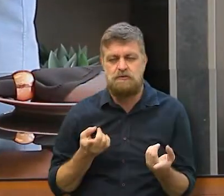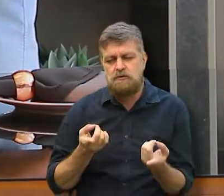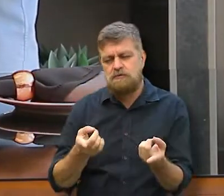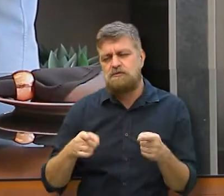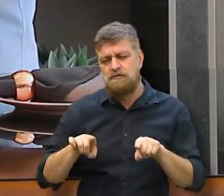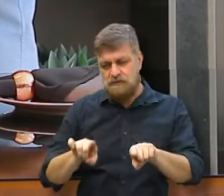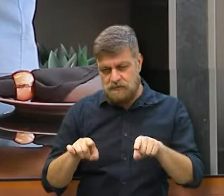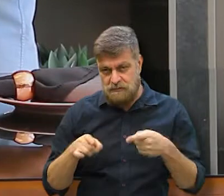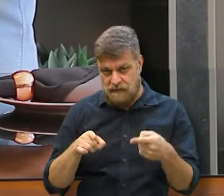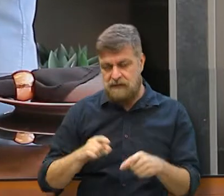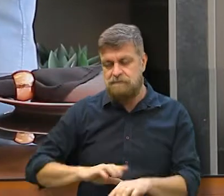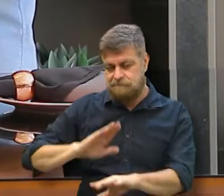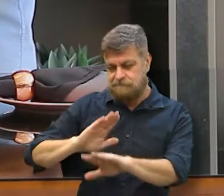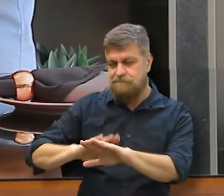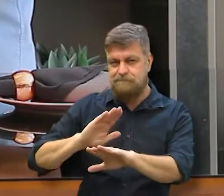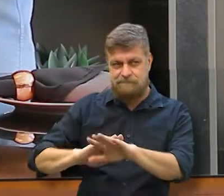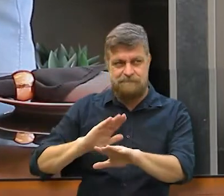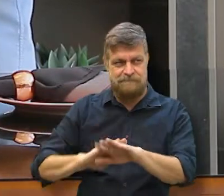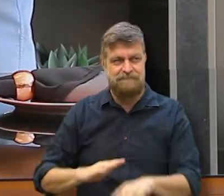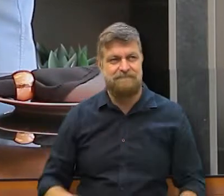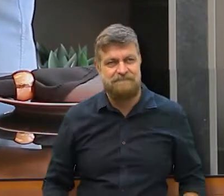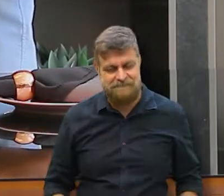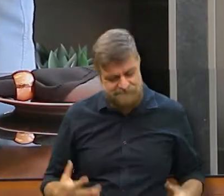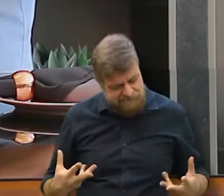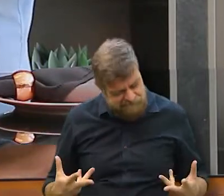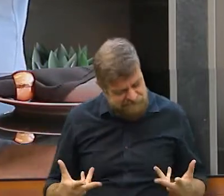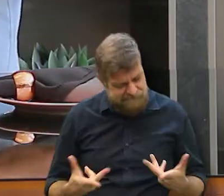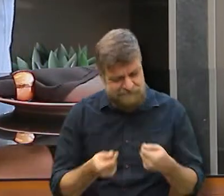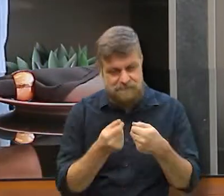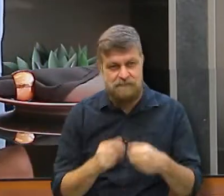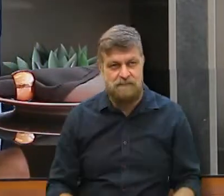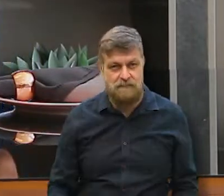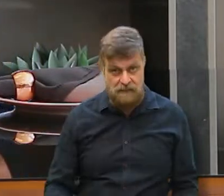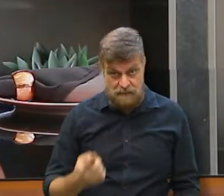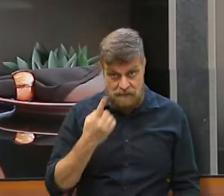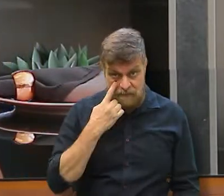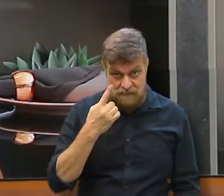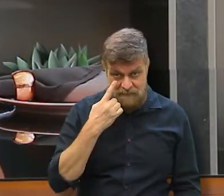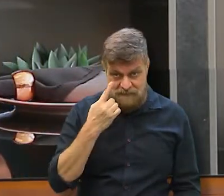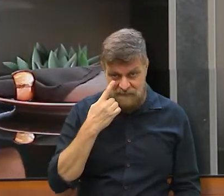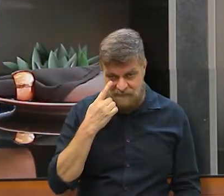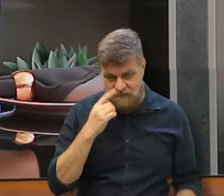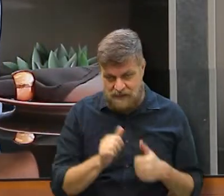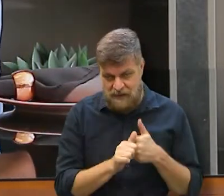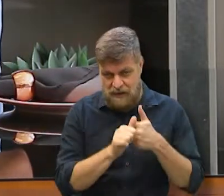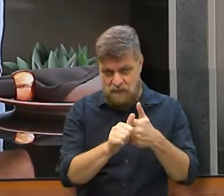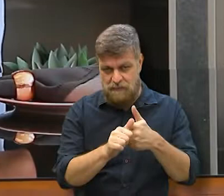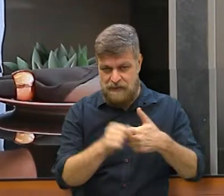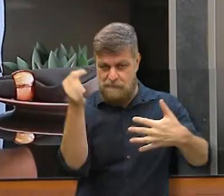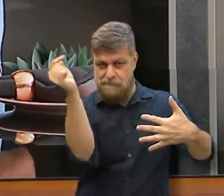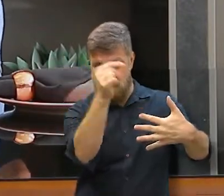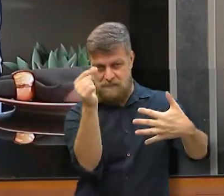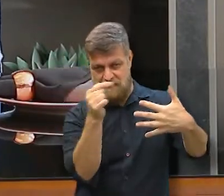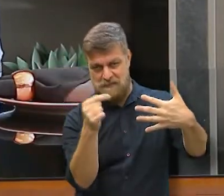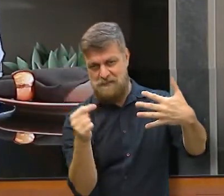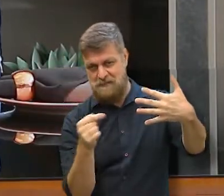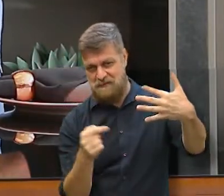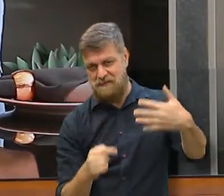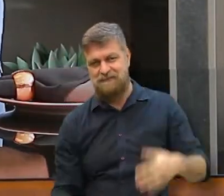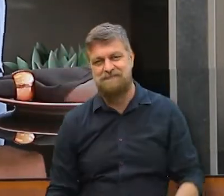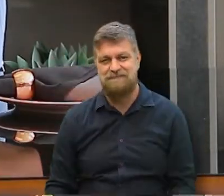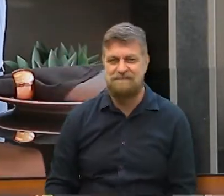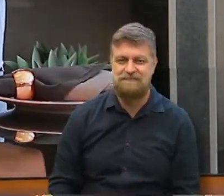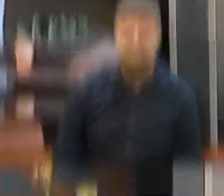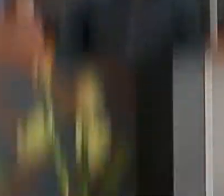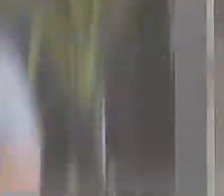Um churrasco pode fazer gigante, que vai bem. Então vamos lá, gente. Vamos acompanhar aí tudo que vai na